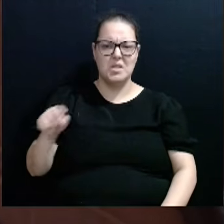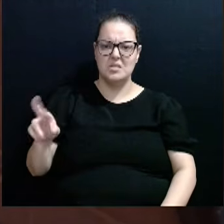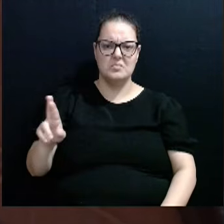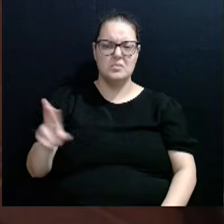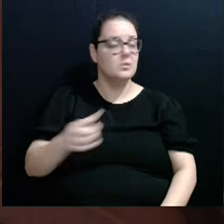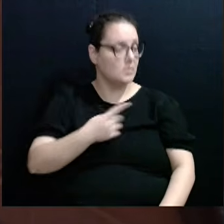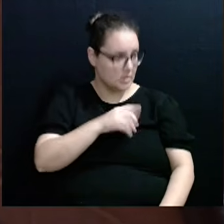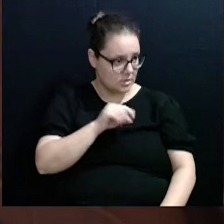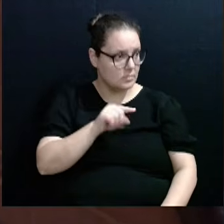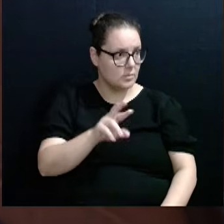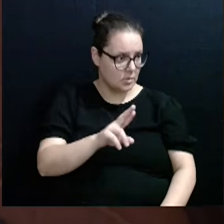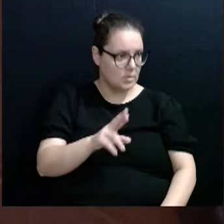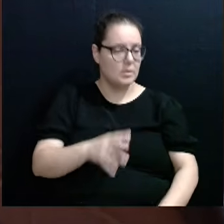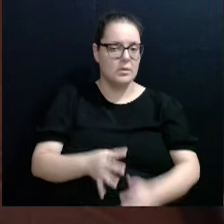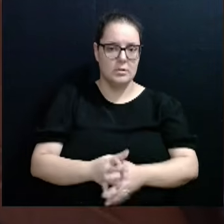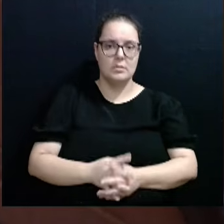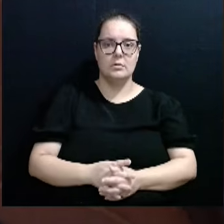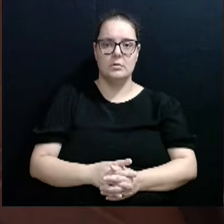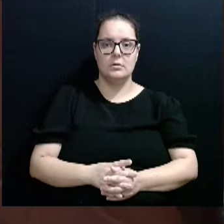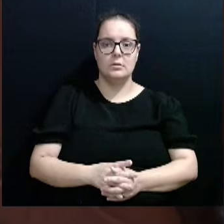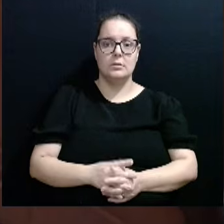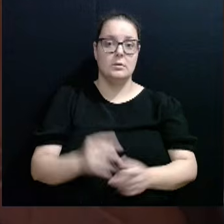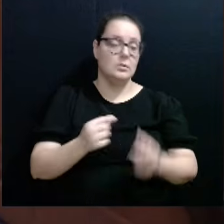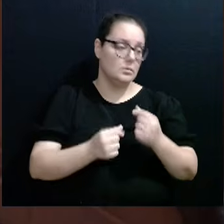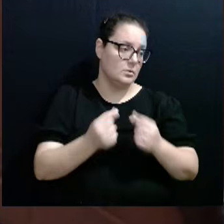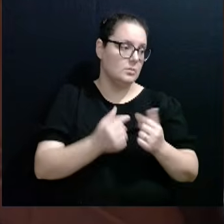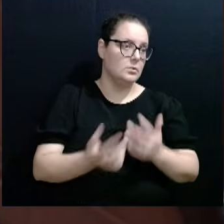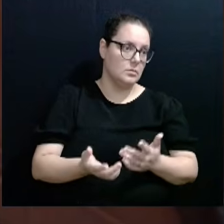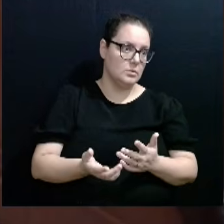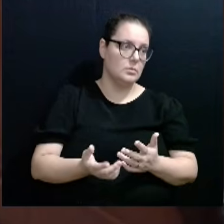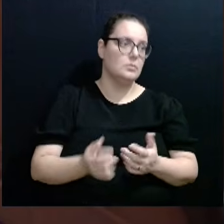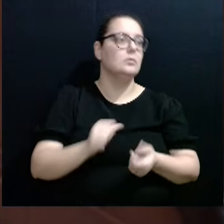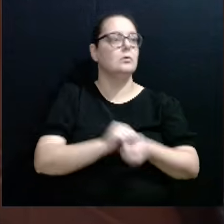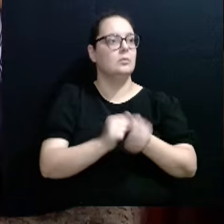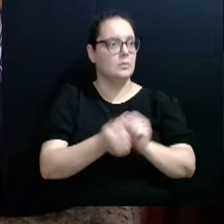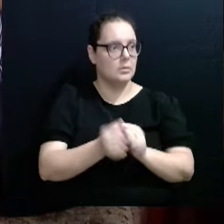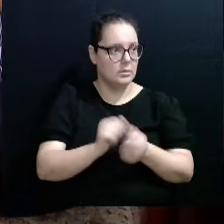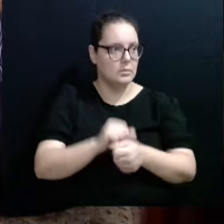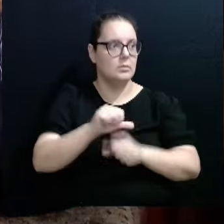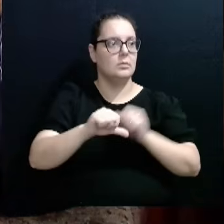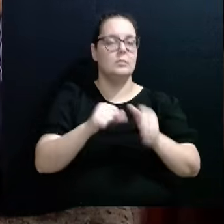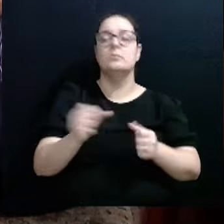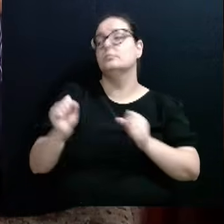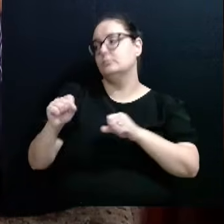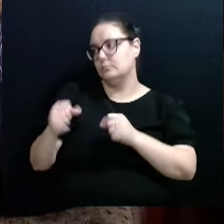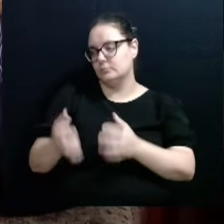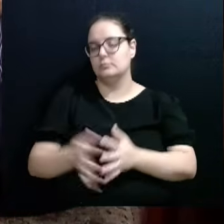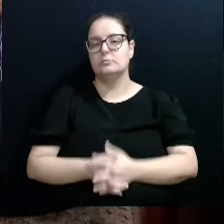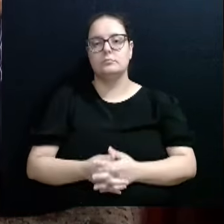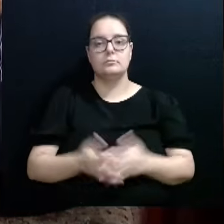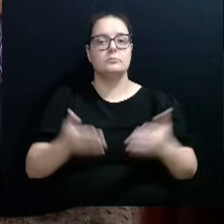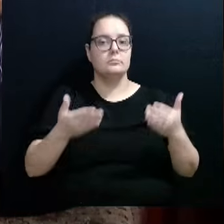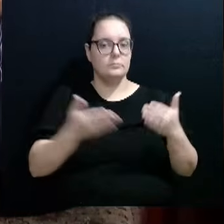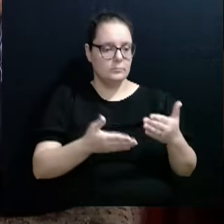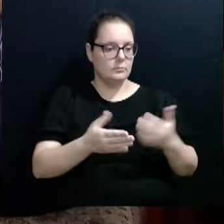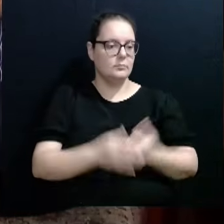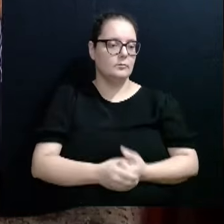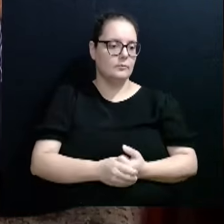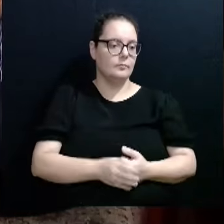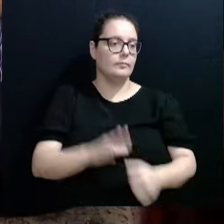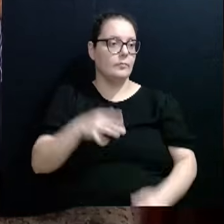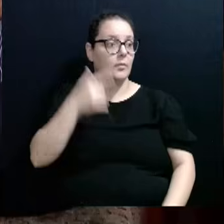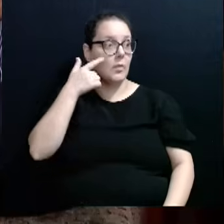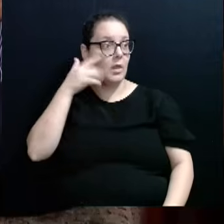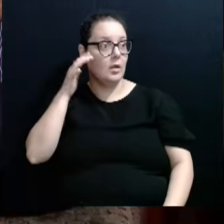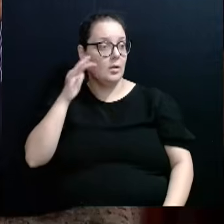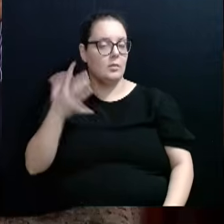reais. E é um dinheiro que ele vai se refazendo. Vai se refazendo. Sim. Hoje, quando a gente pensa nessa vitrine que você